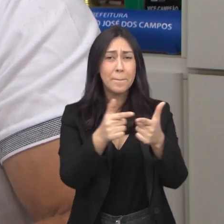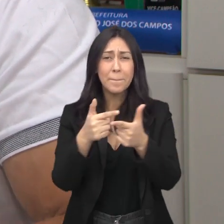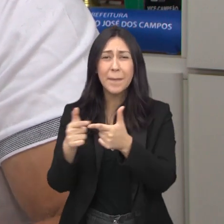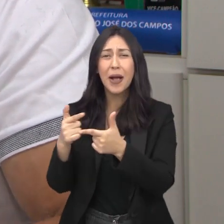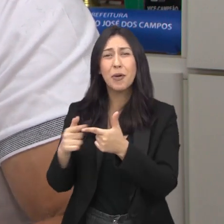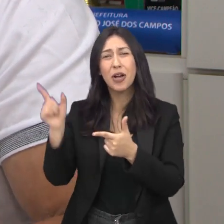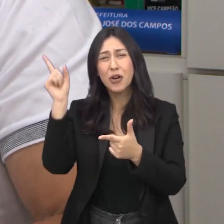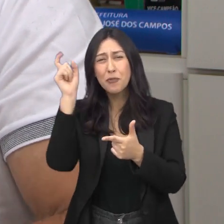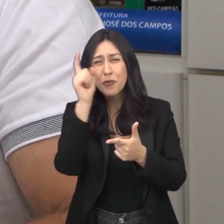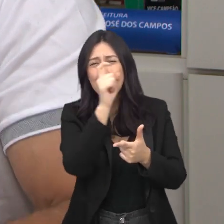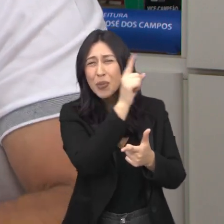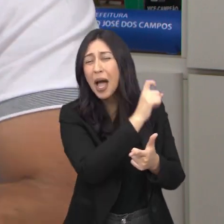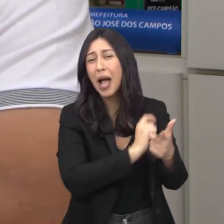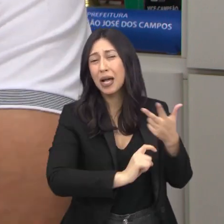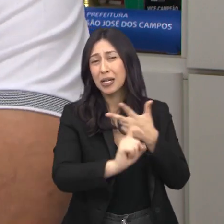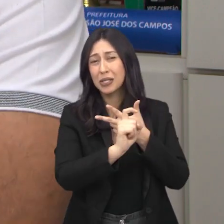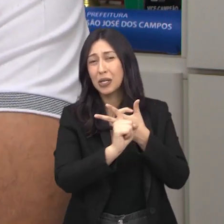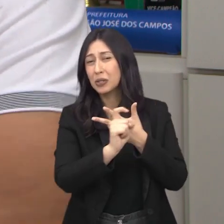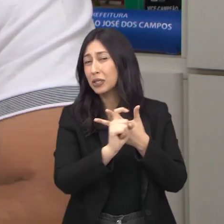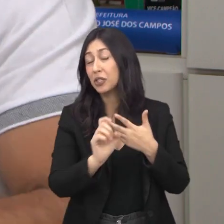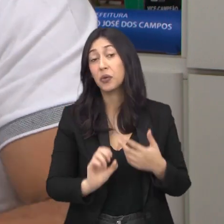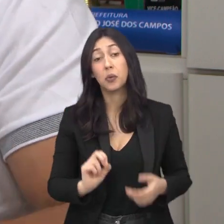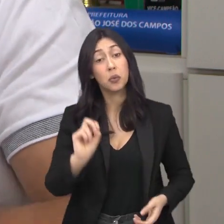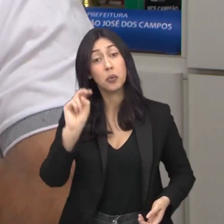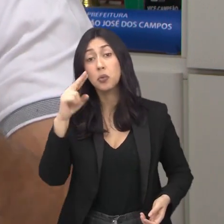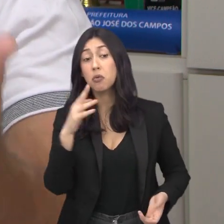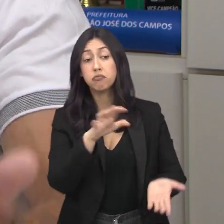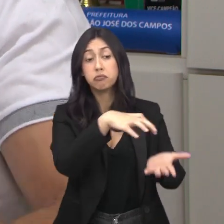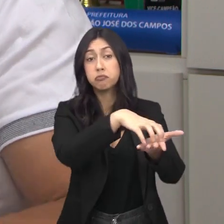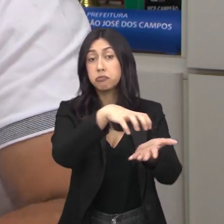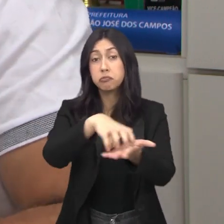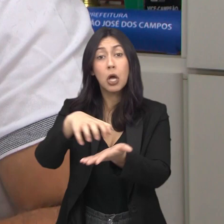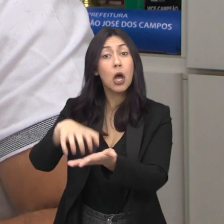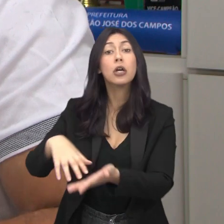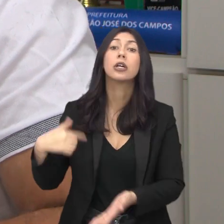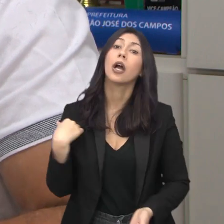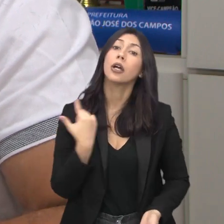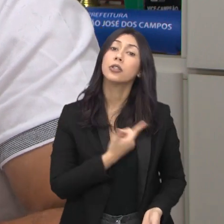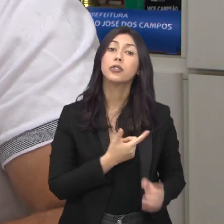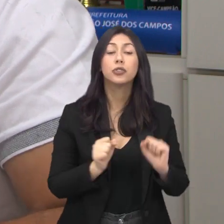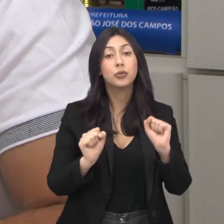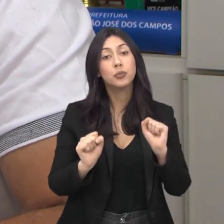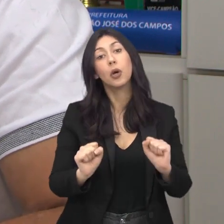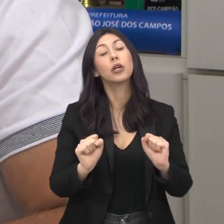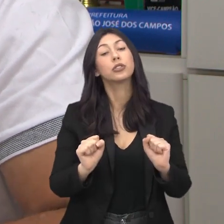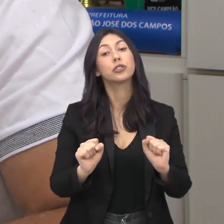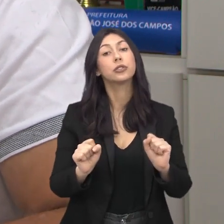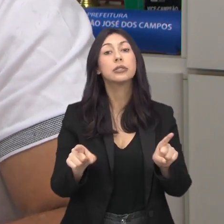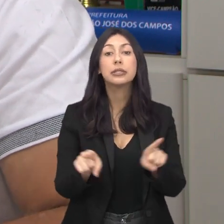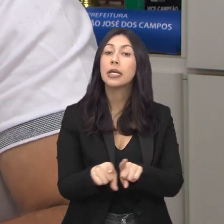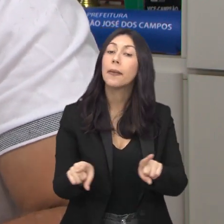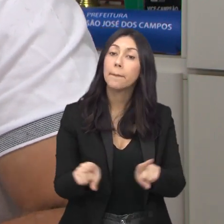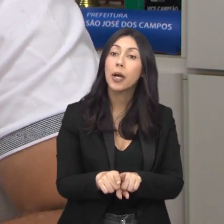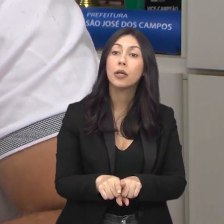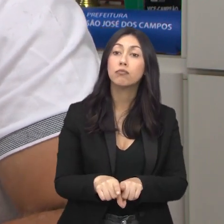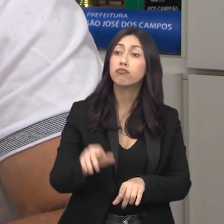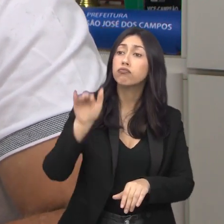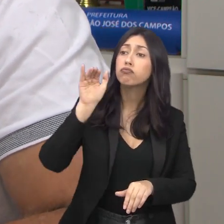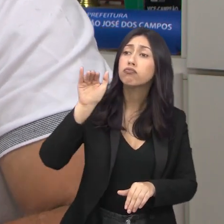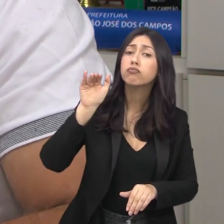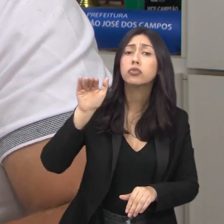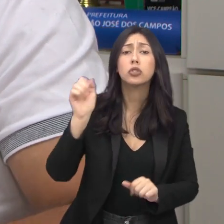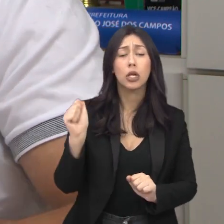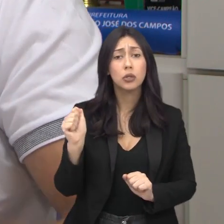dificuldades de prestação de serviço, depende pelo Poder Executivo ou por outras entidades, que a gente possa aqui estar